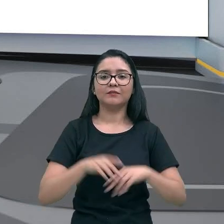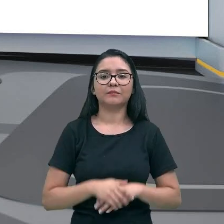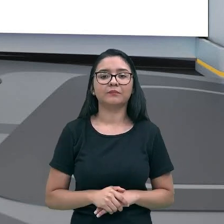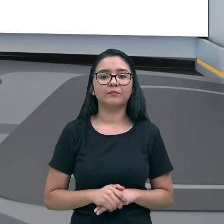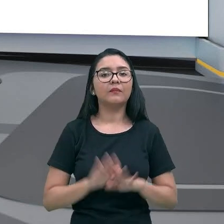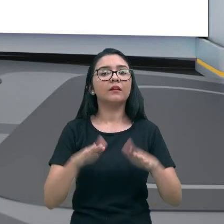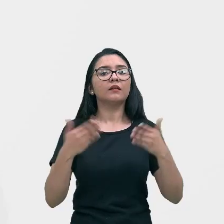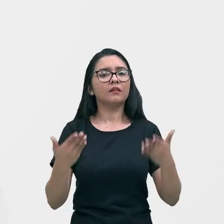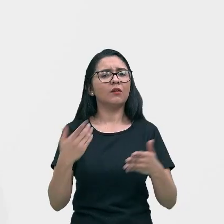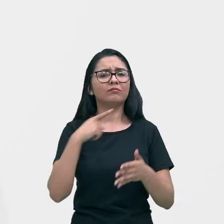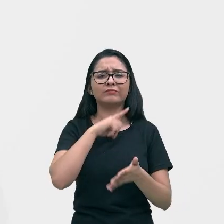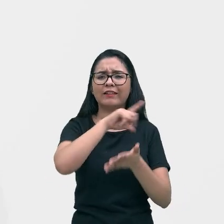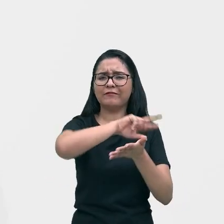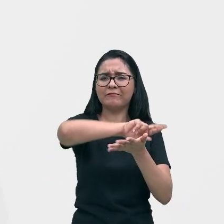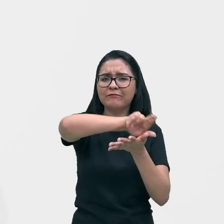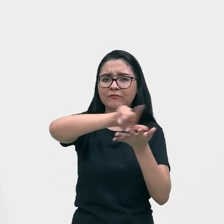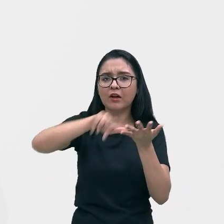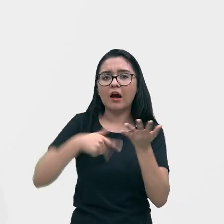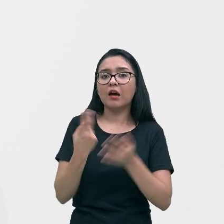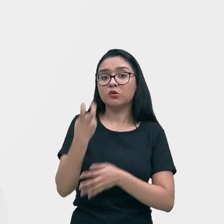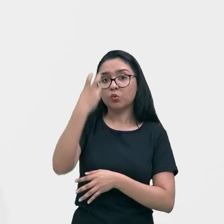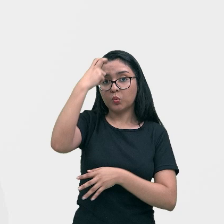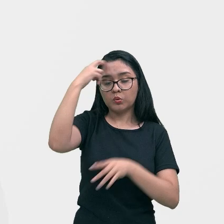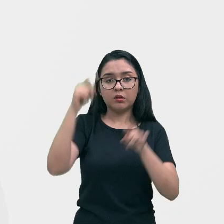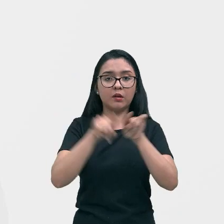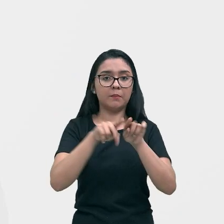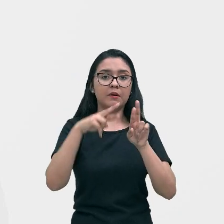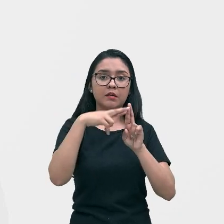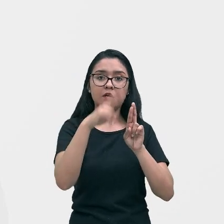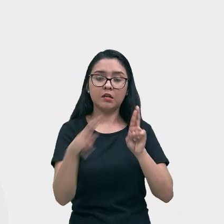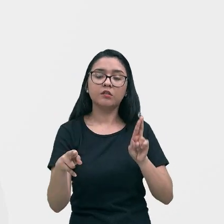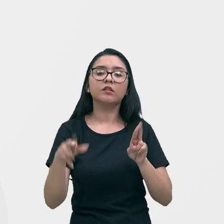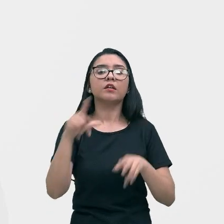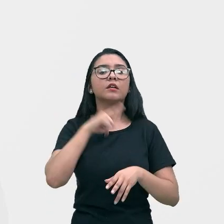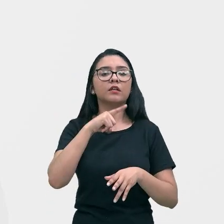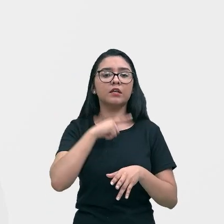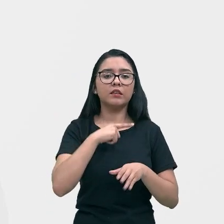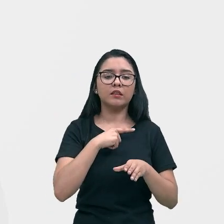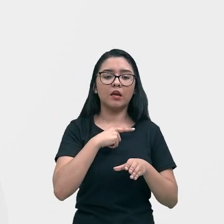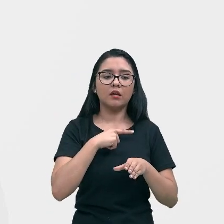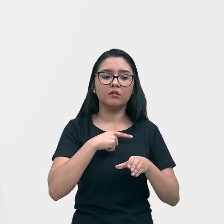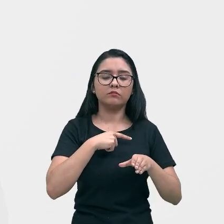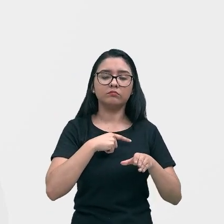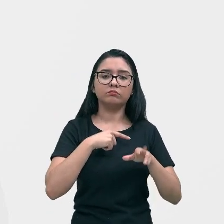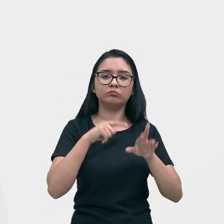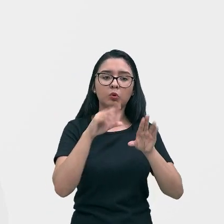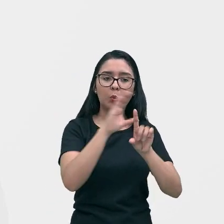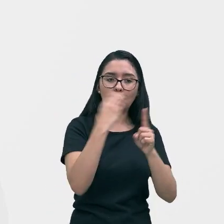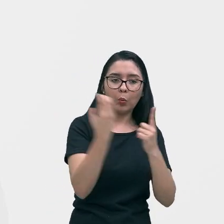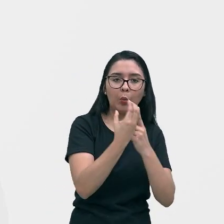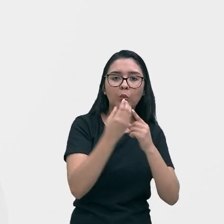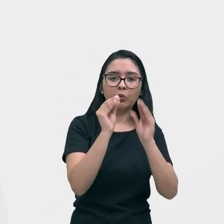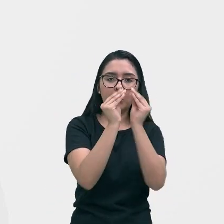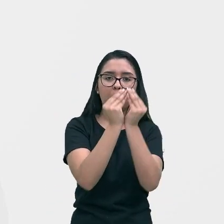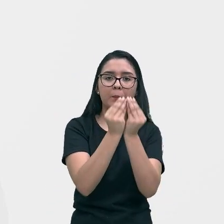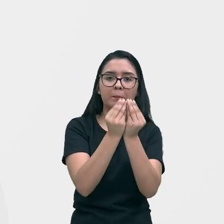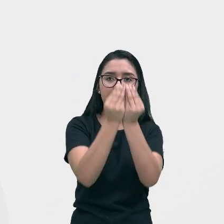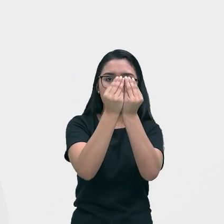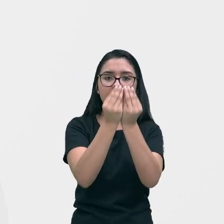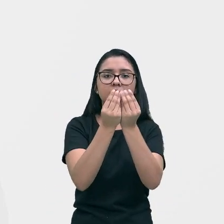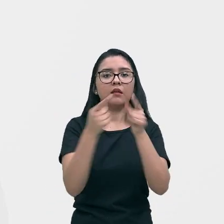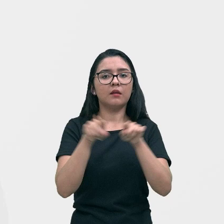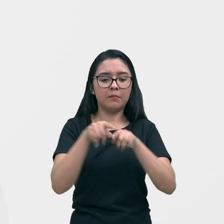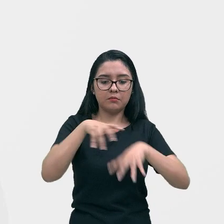só, muitas são as culturas e religiões que possuem cerimônias ou rituais